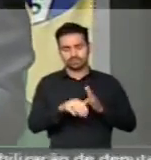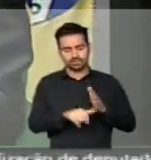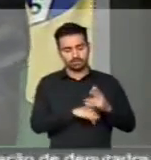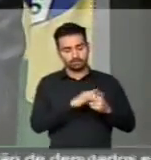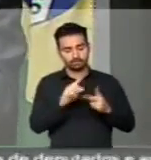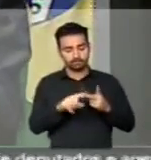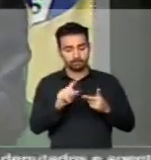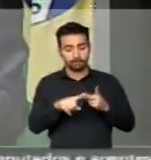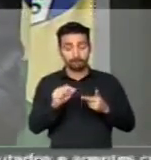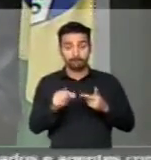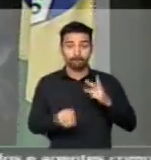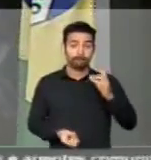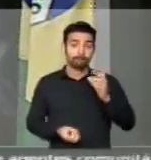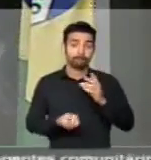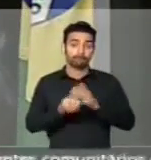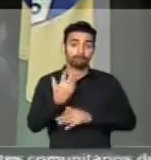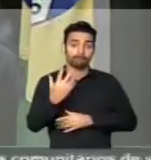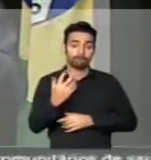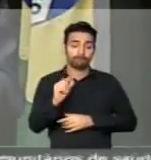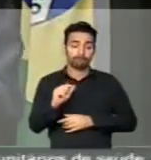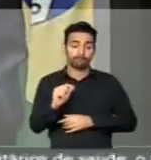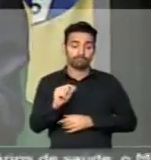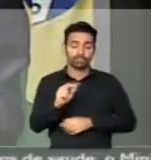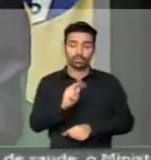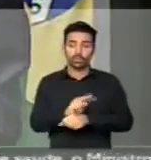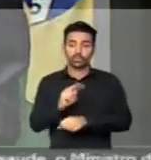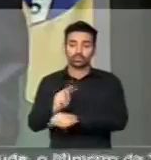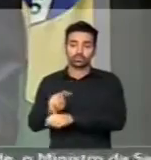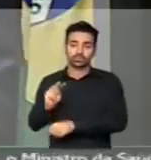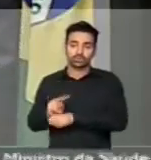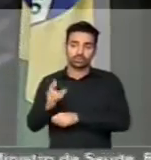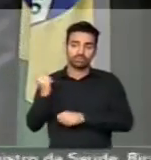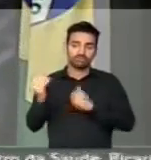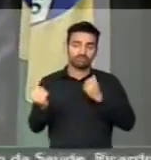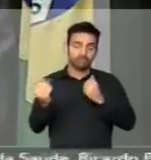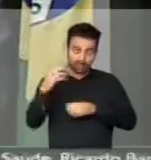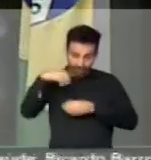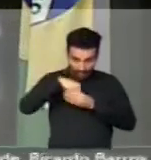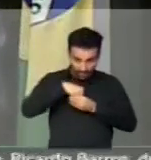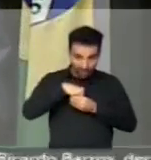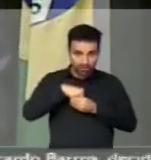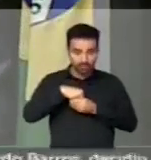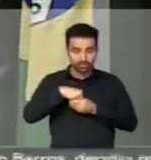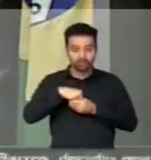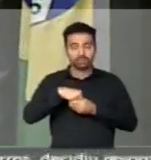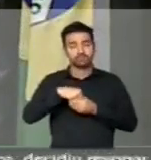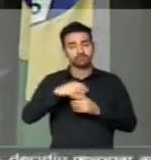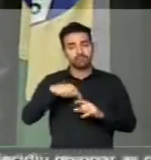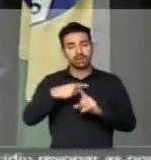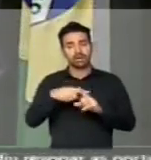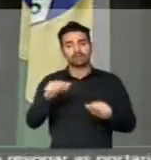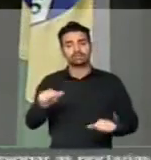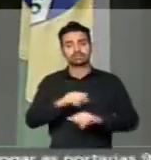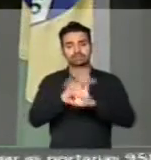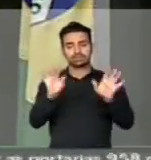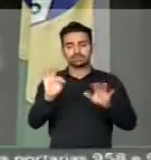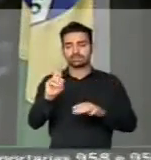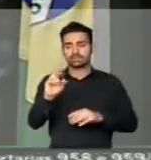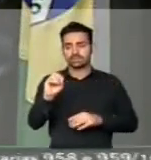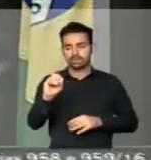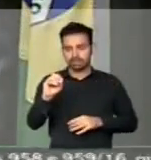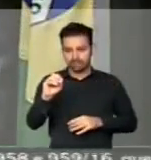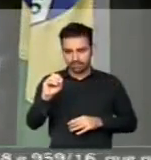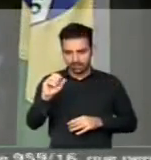2. Implementação de controles internos e mais transparência. Mais